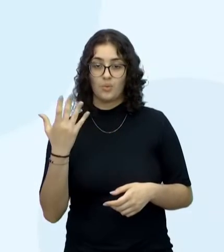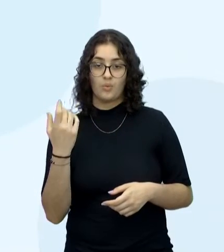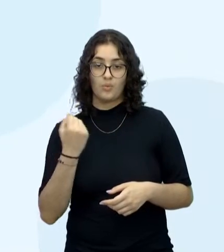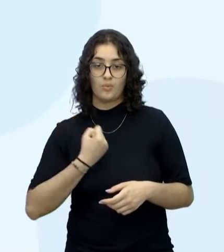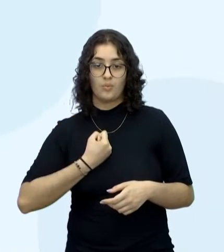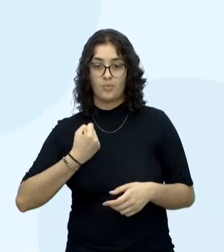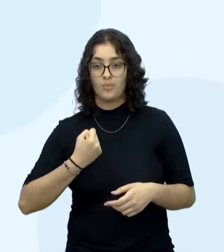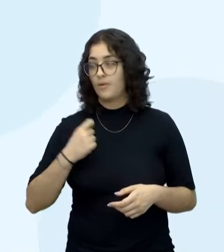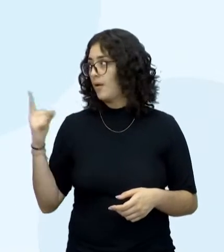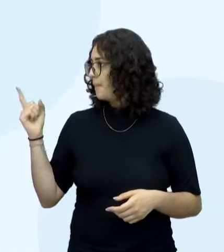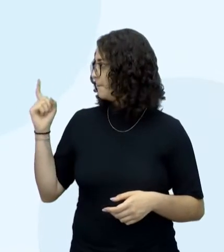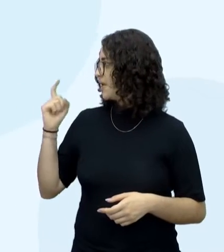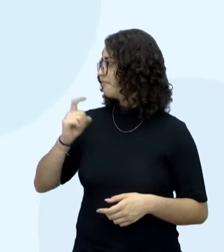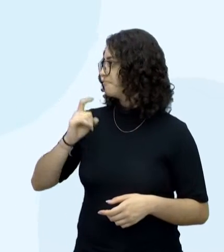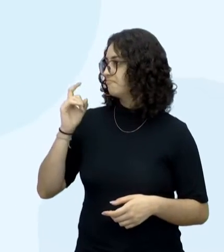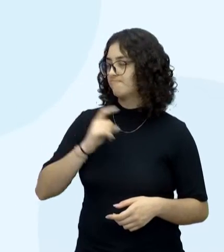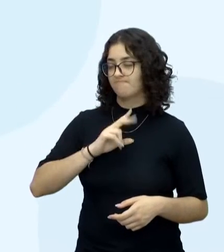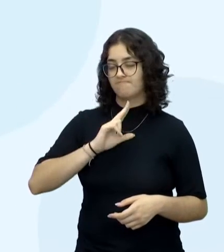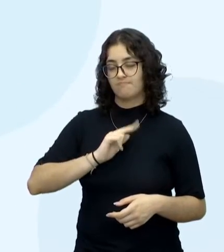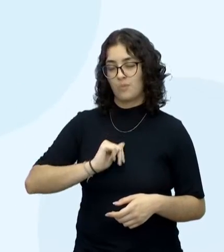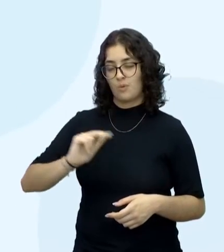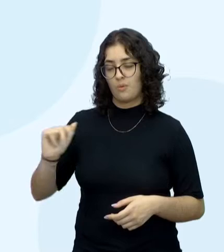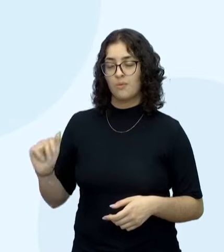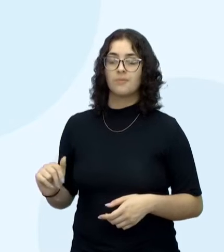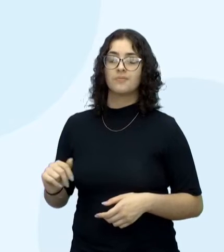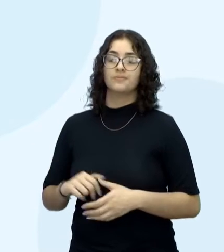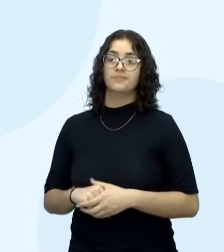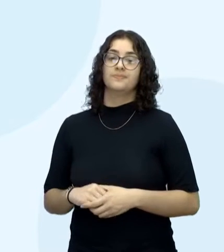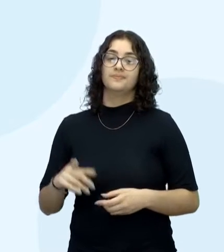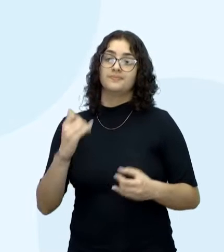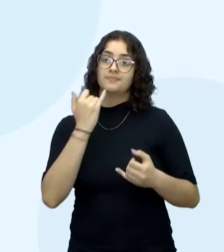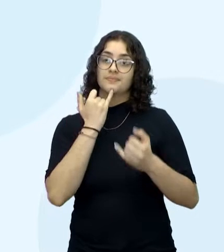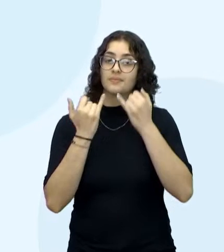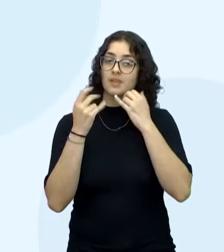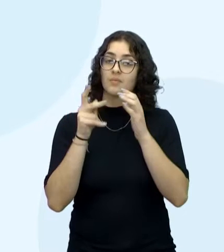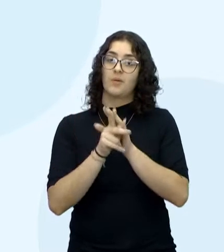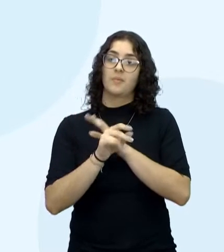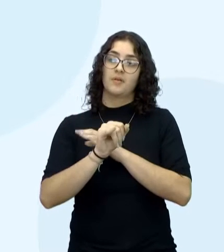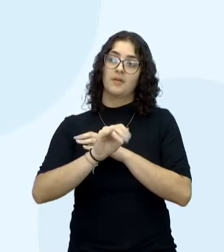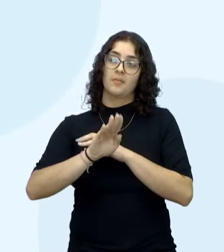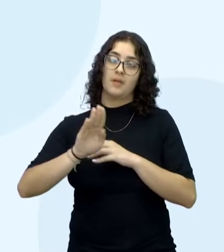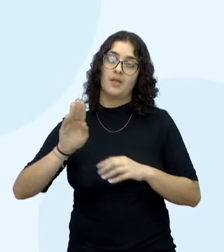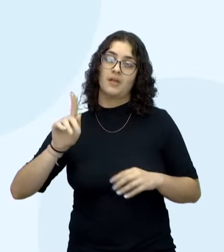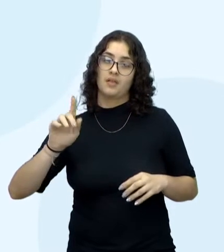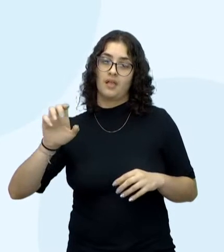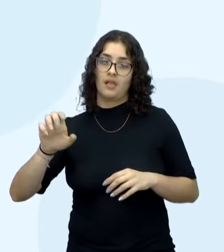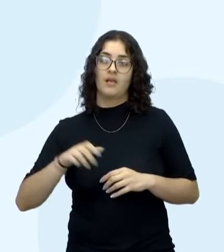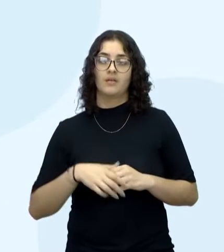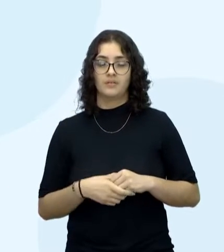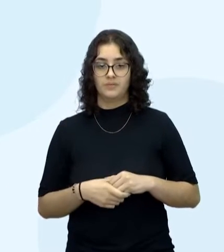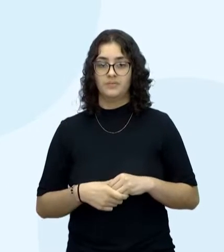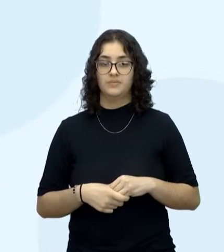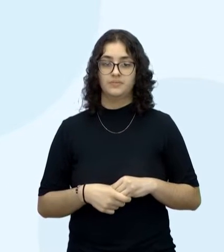mentem jamais, né? Esses dados aqui são lá do IBGE, tá?